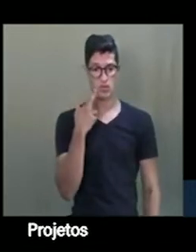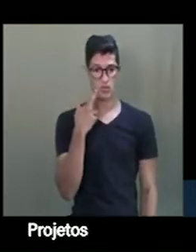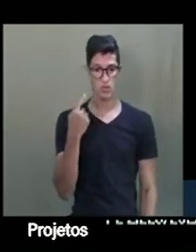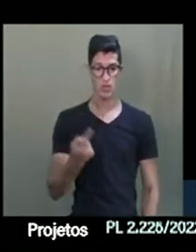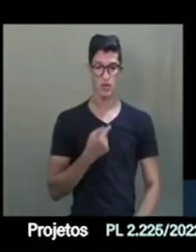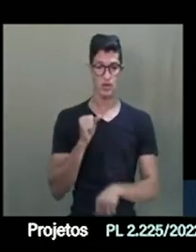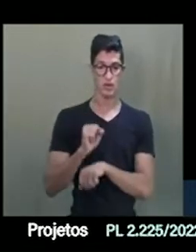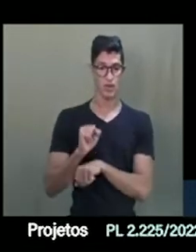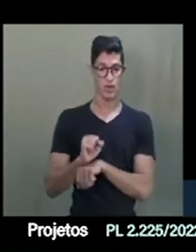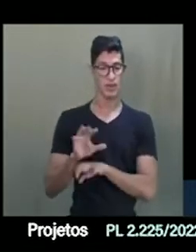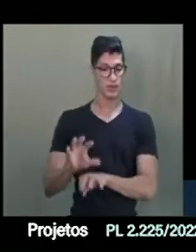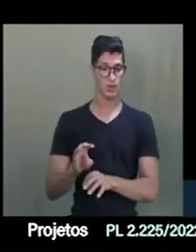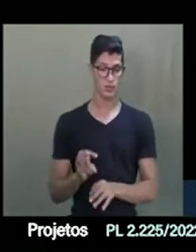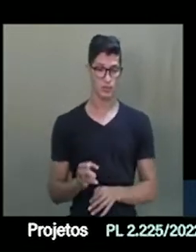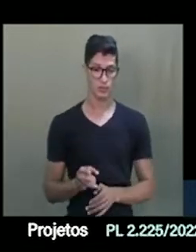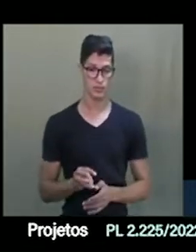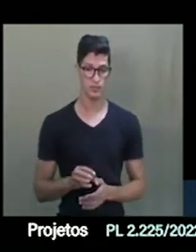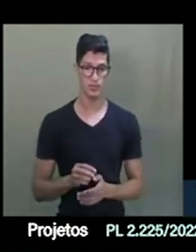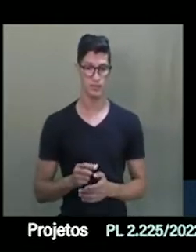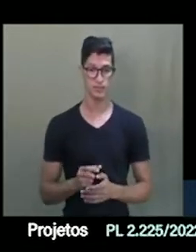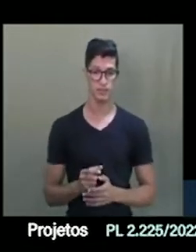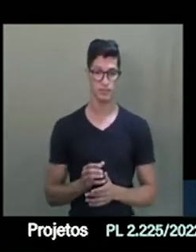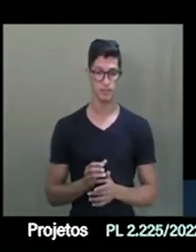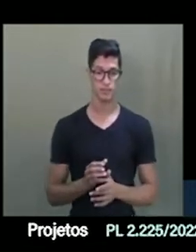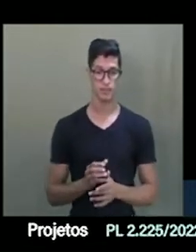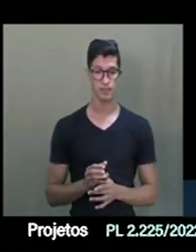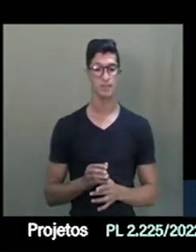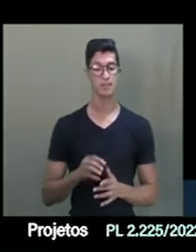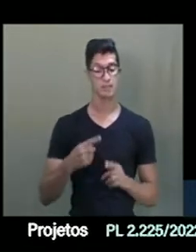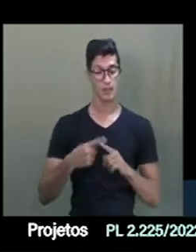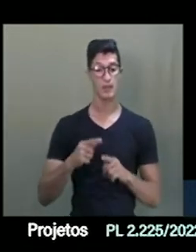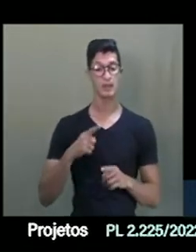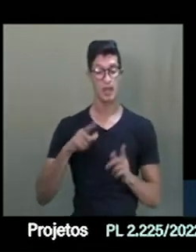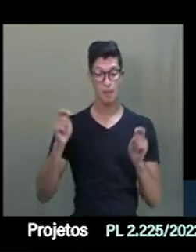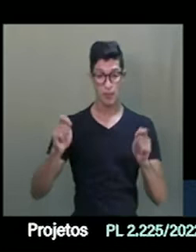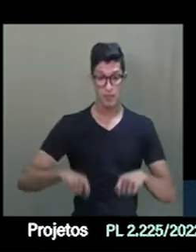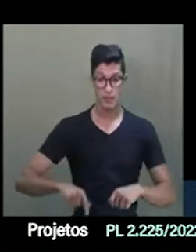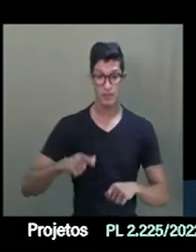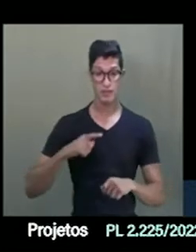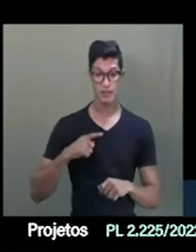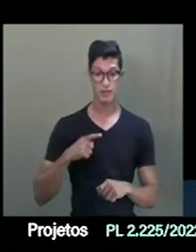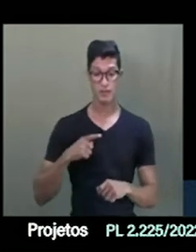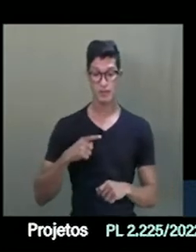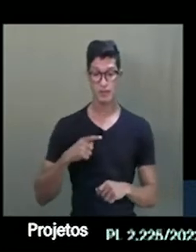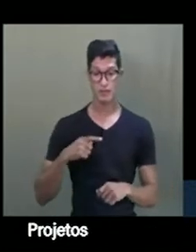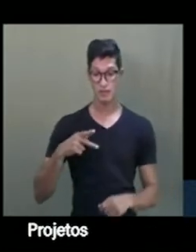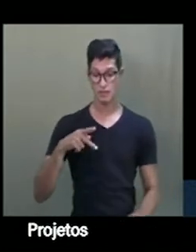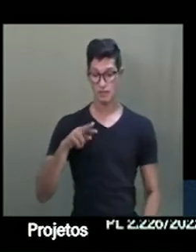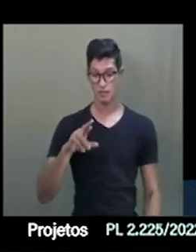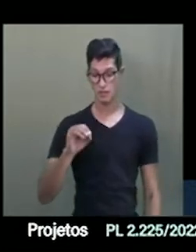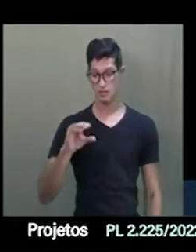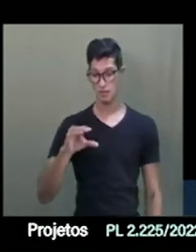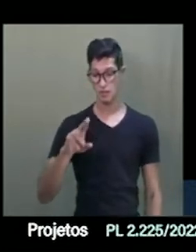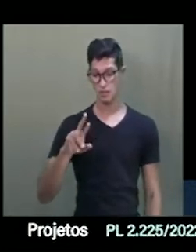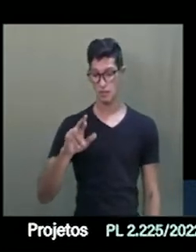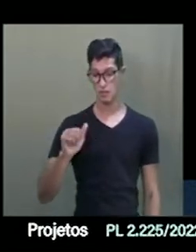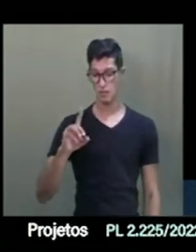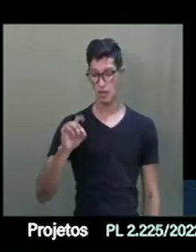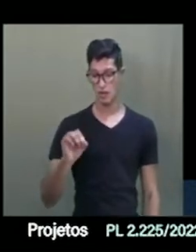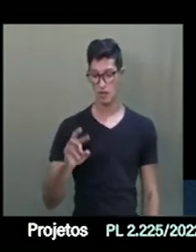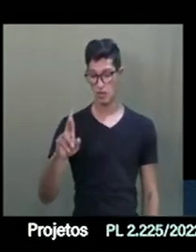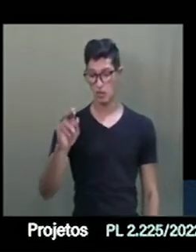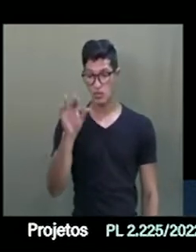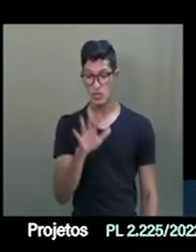Estamos aguardando isso. Porque há a possibilidade de o procurador-geral da